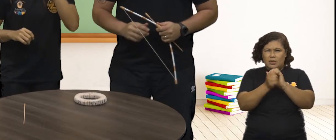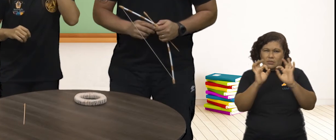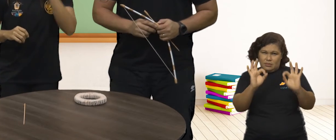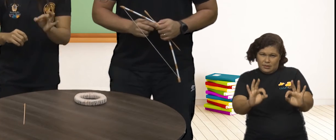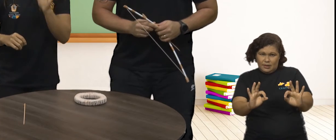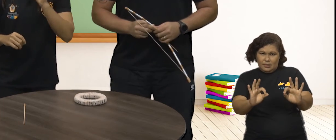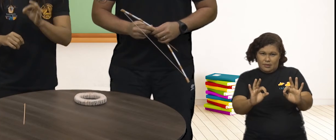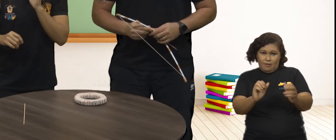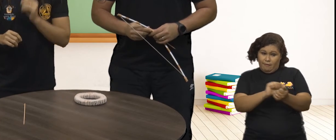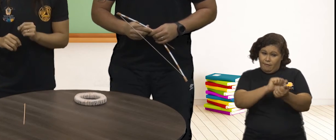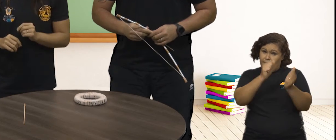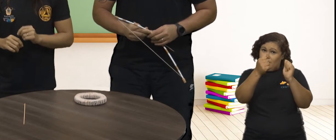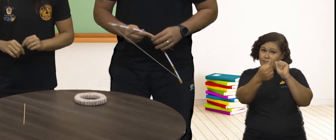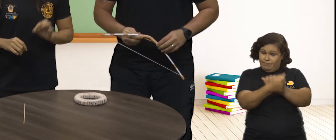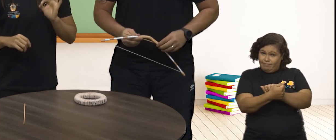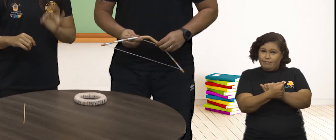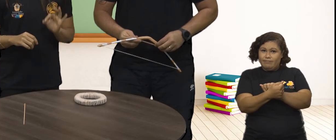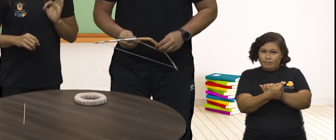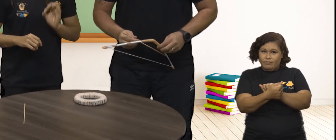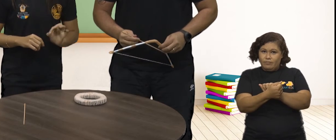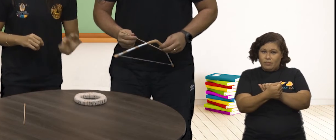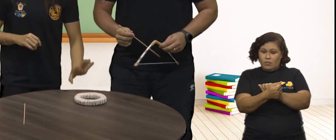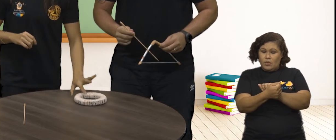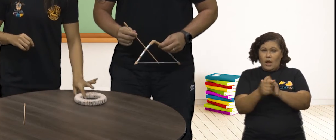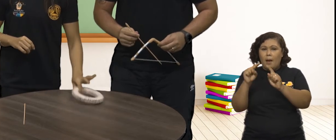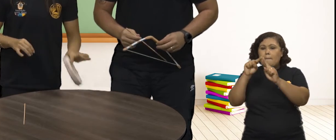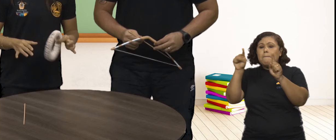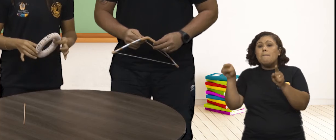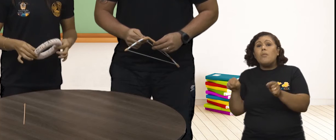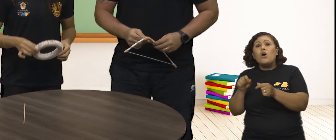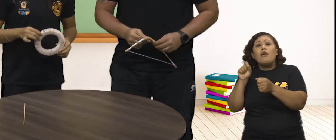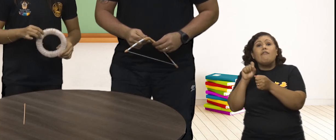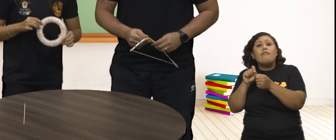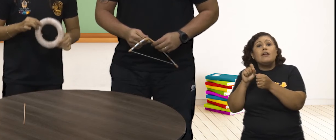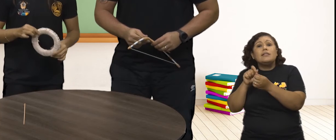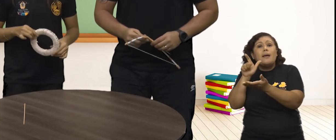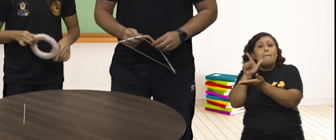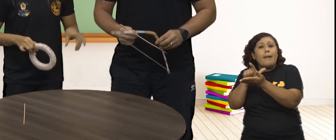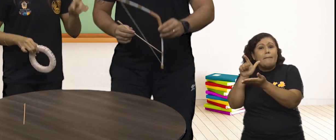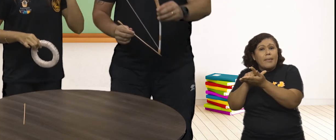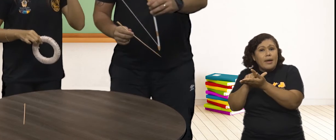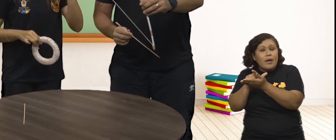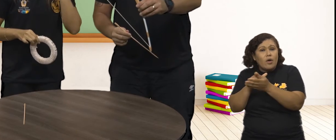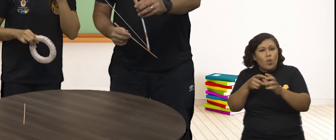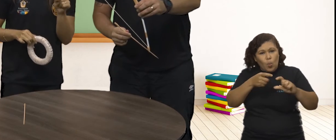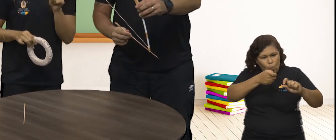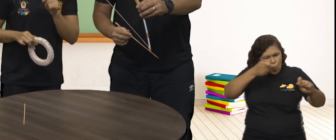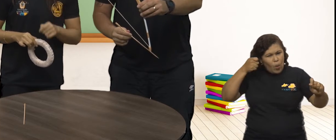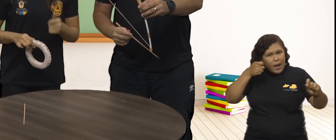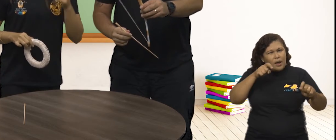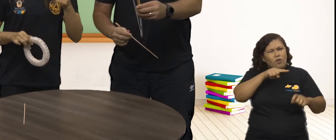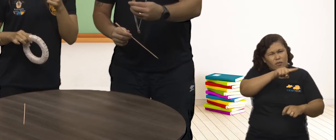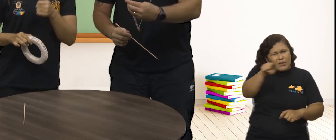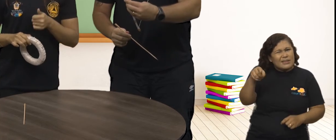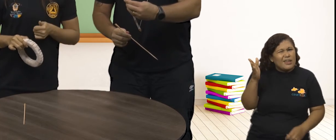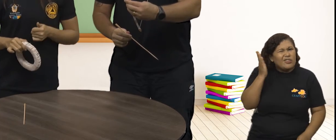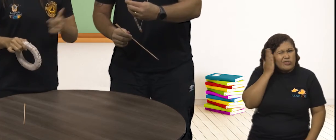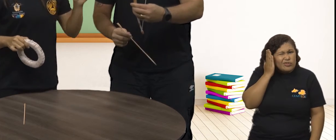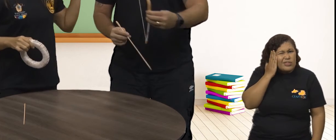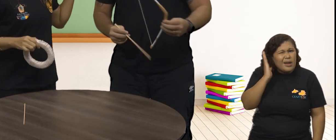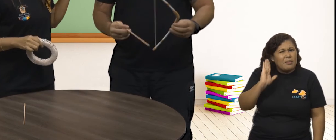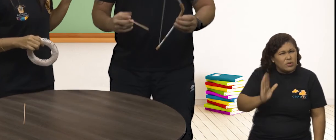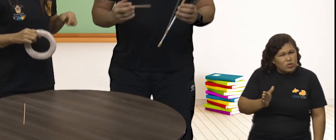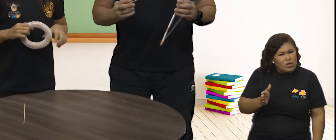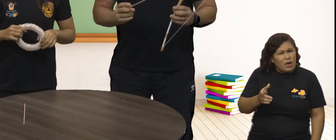aí, uma adaptação. Faremos a roda de papelão e o arco e flecha. Vocês viram E com certeza